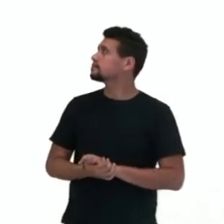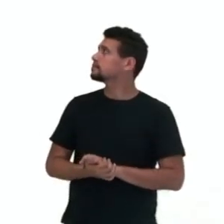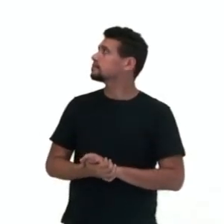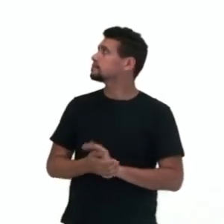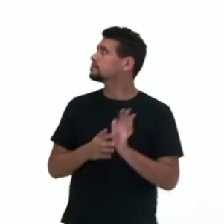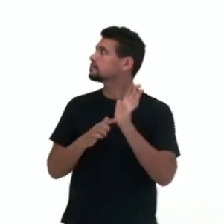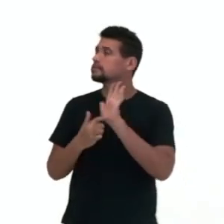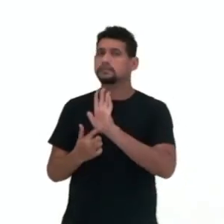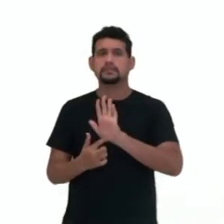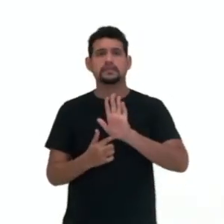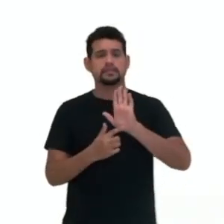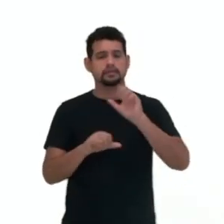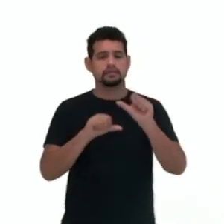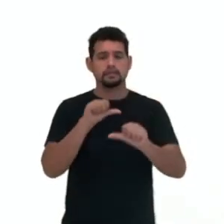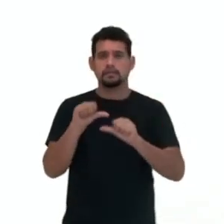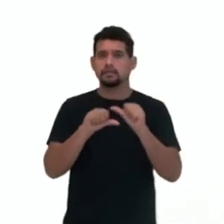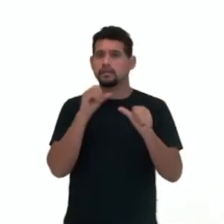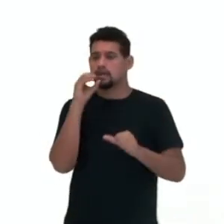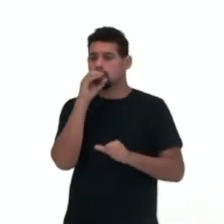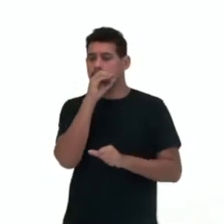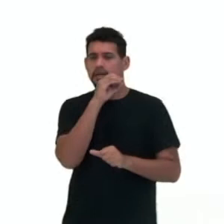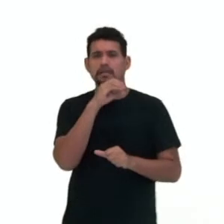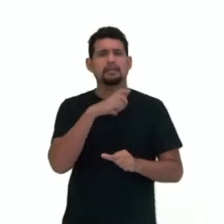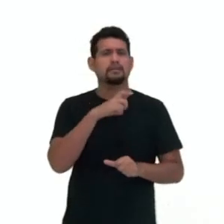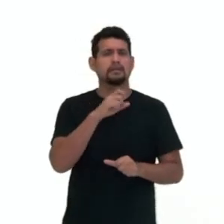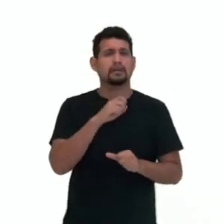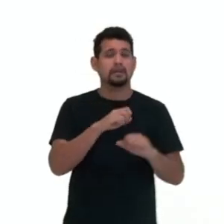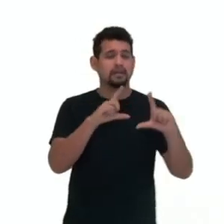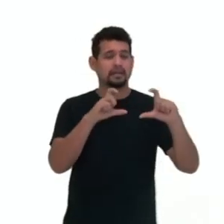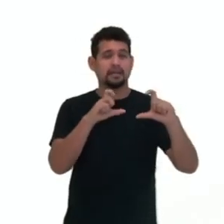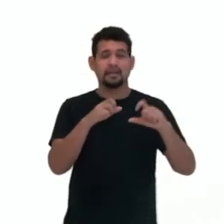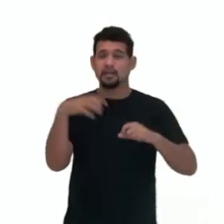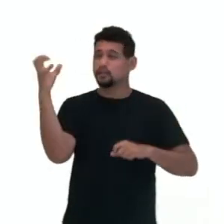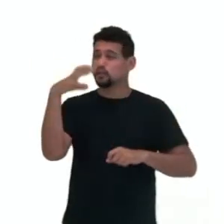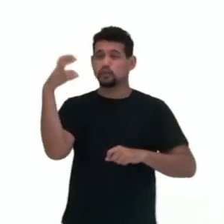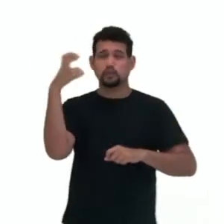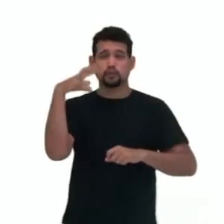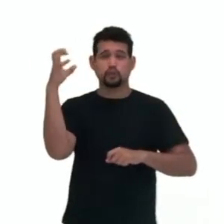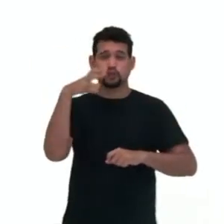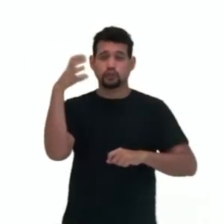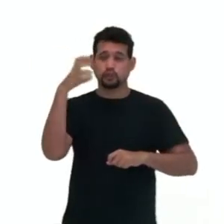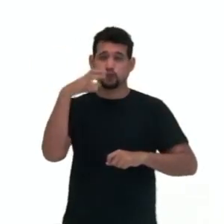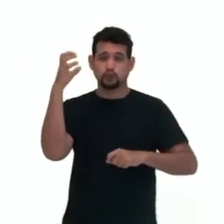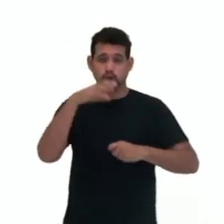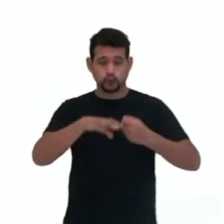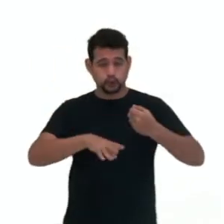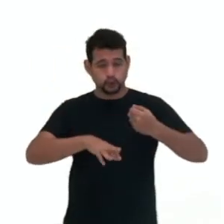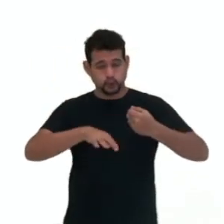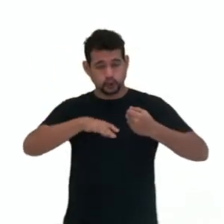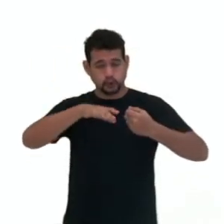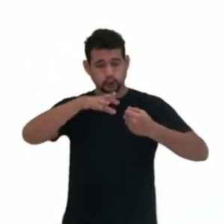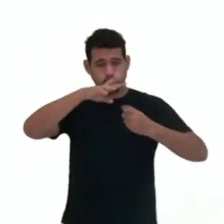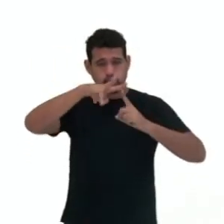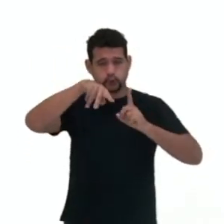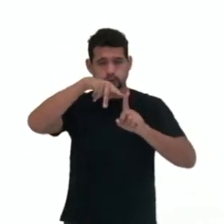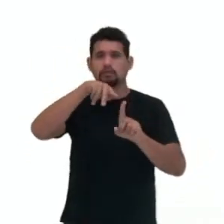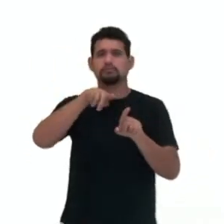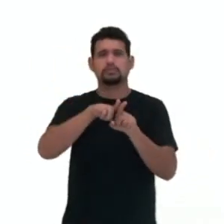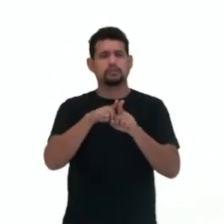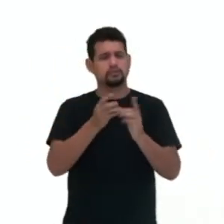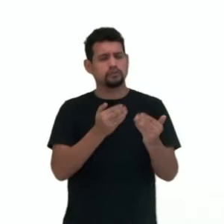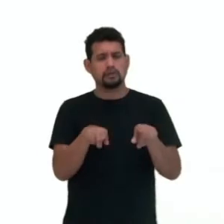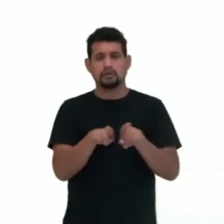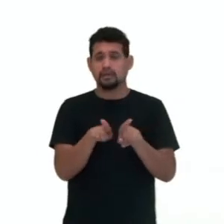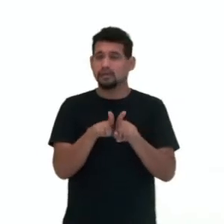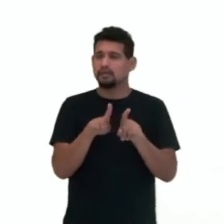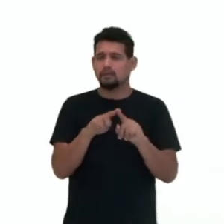Elucidando bem o que é uma mudança climática, eu tenho infelizmente a imagem de uma enchente, ó. Então, o ponto de vista é dos jovens em defesa do